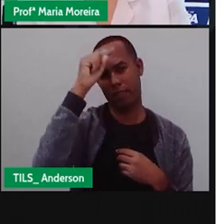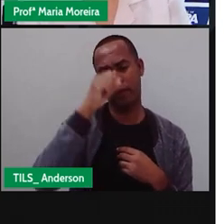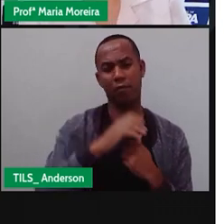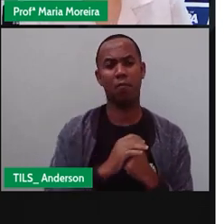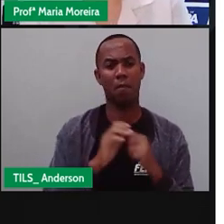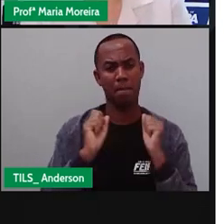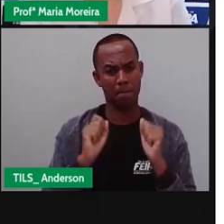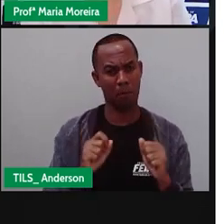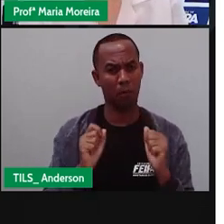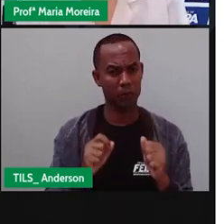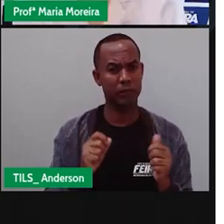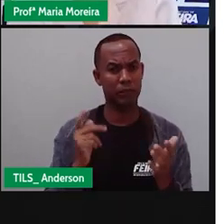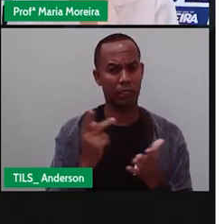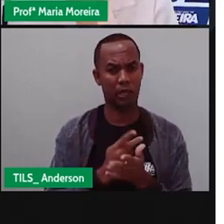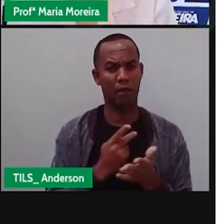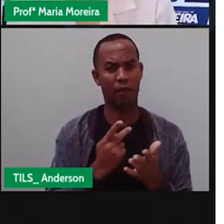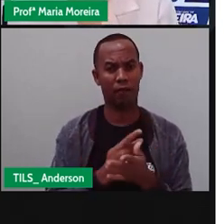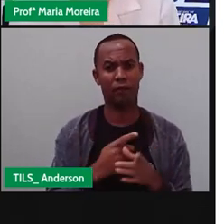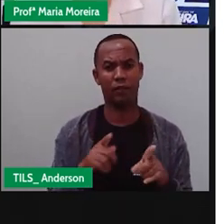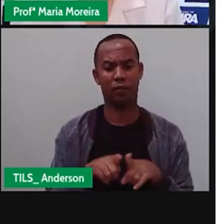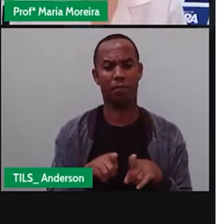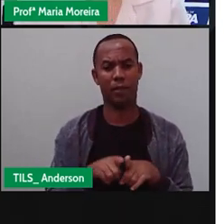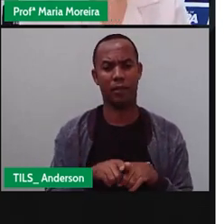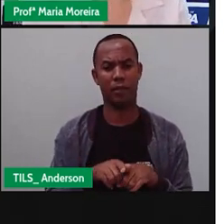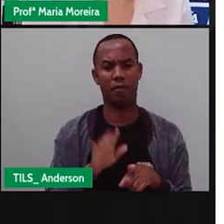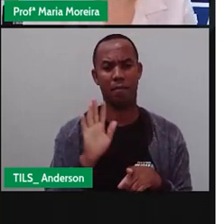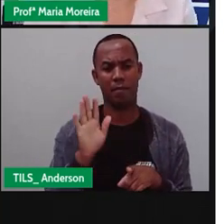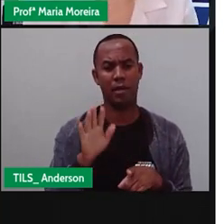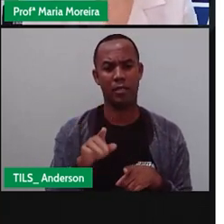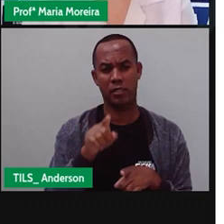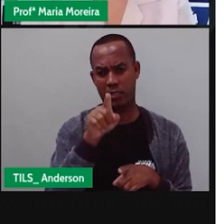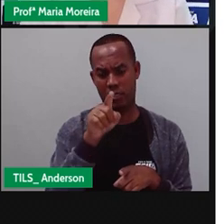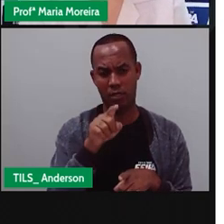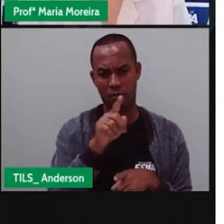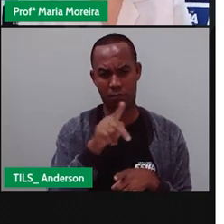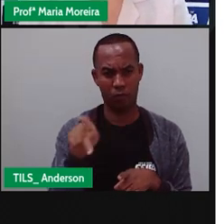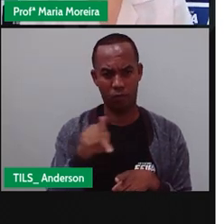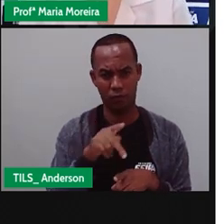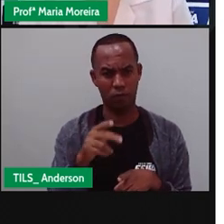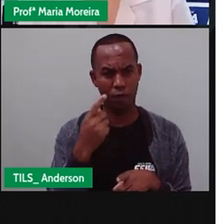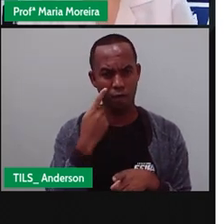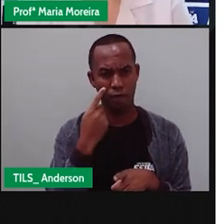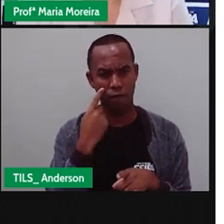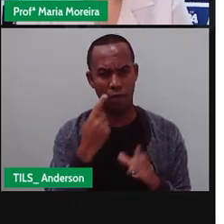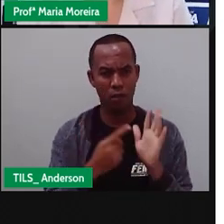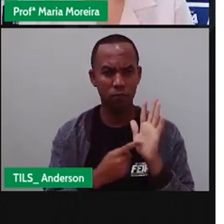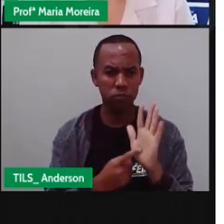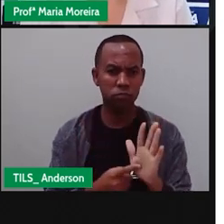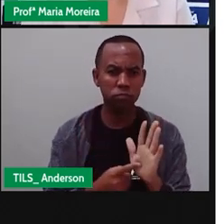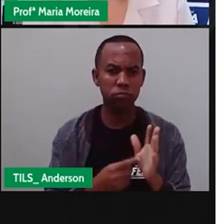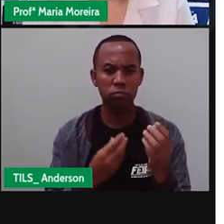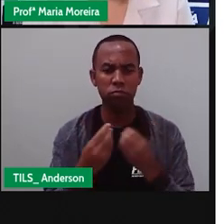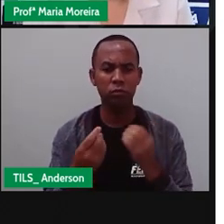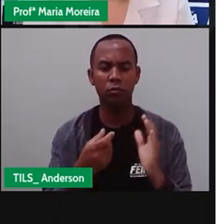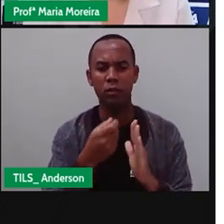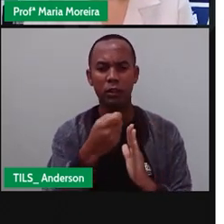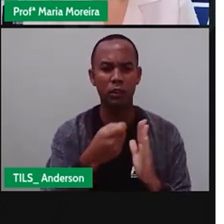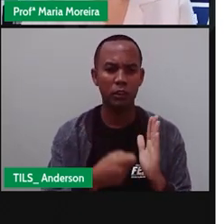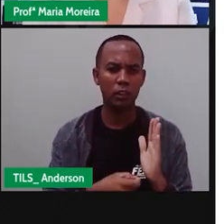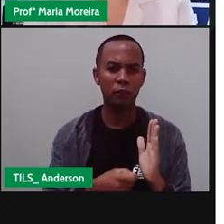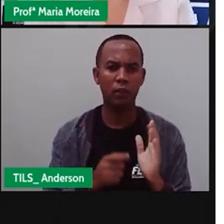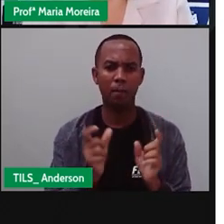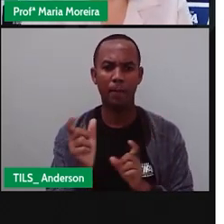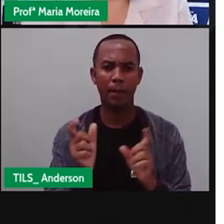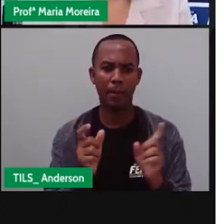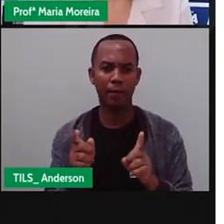errar, por isso a gente tem um rascunho. Aí o seu professor vai corrigir, vai te dizer como é que se escreve né, corretamente cada uma dessas palavras.